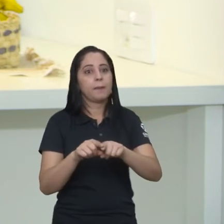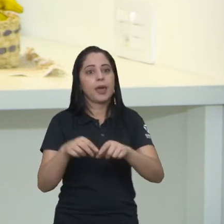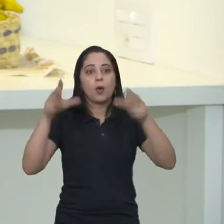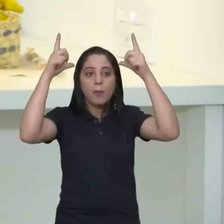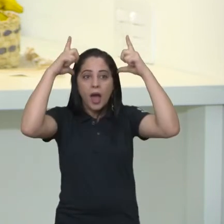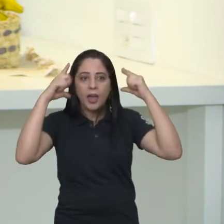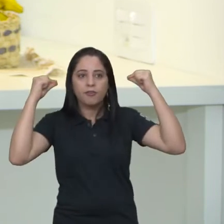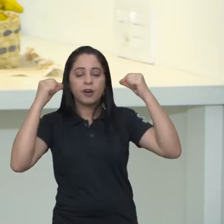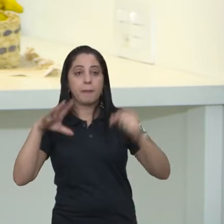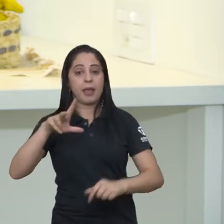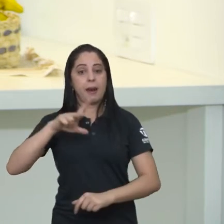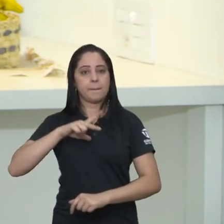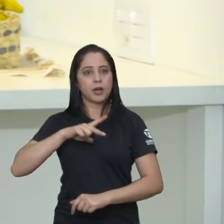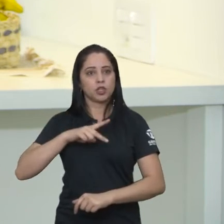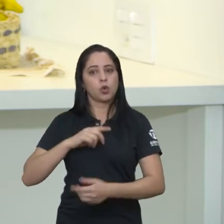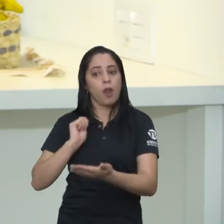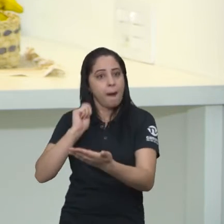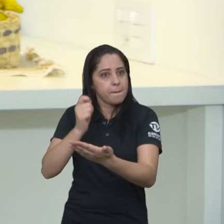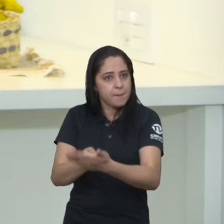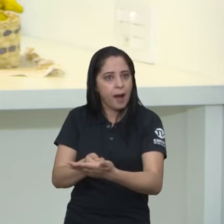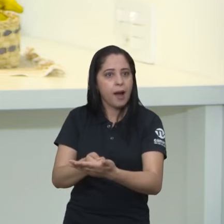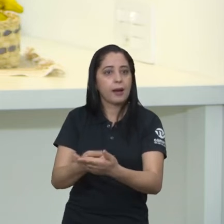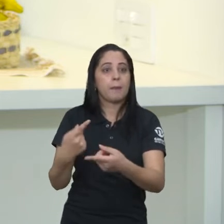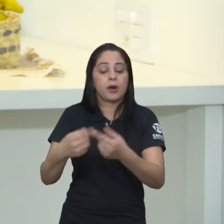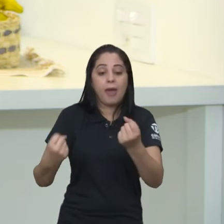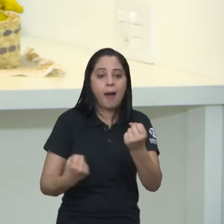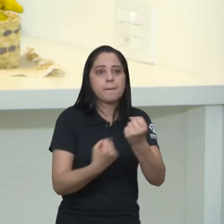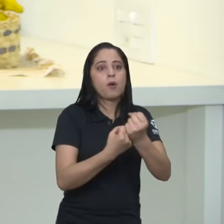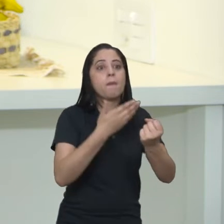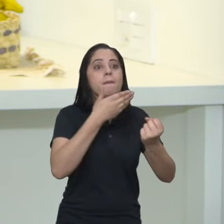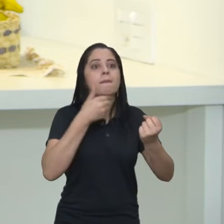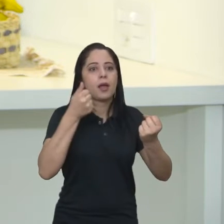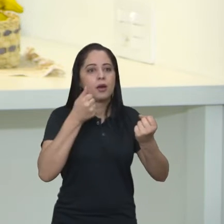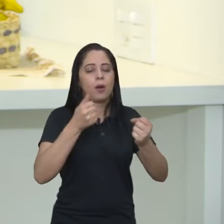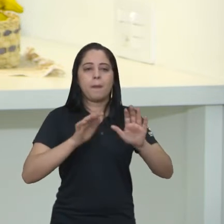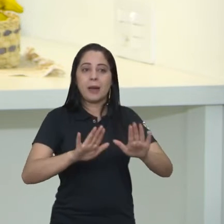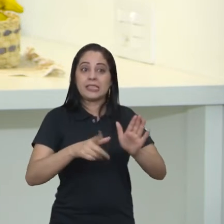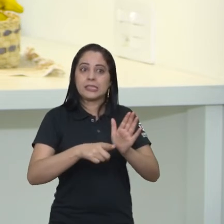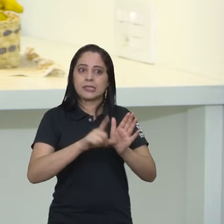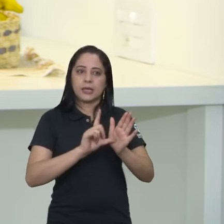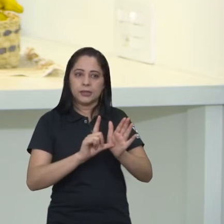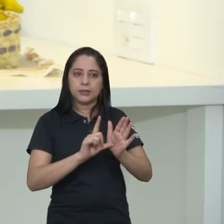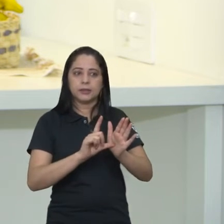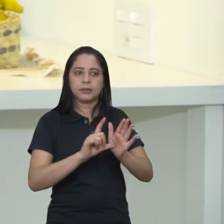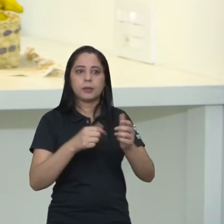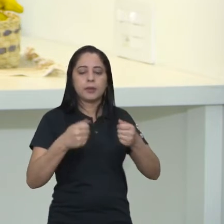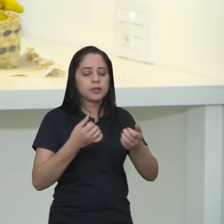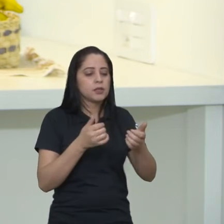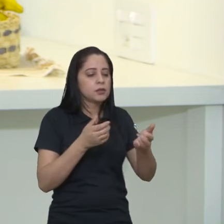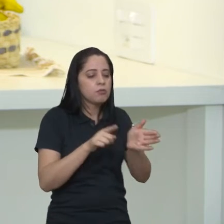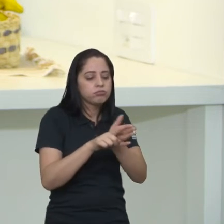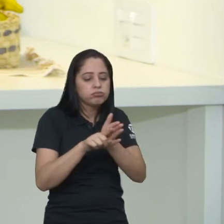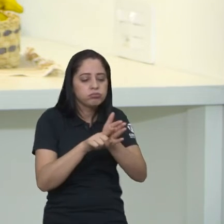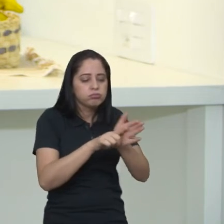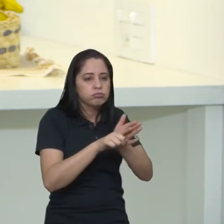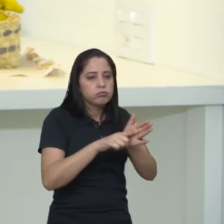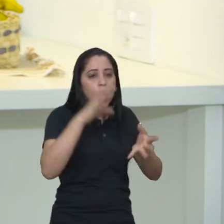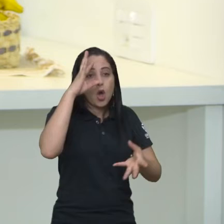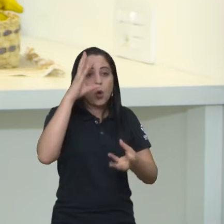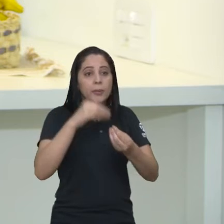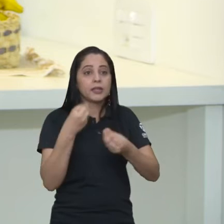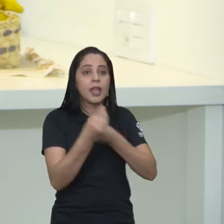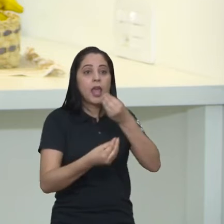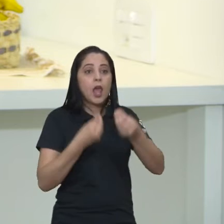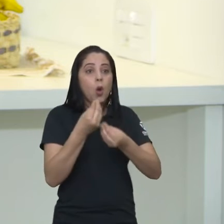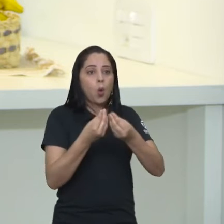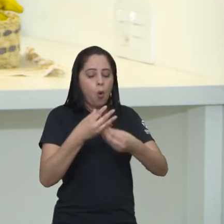para estar junto com você, para te acompanhar no momento do parto, mas antes de tudo, saiba o que vai acontecer com o seu corpo